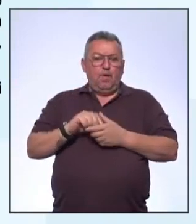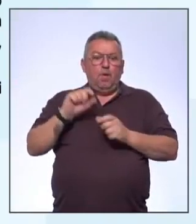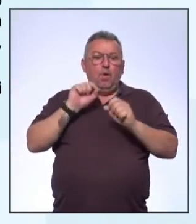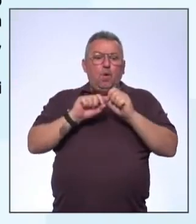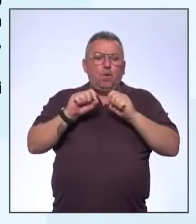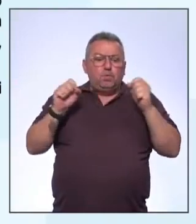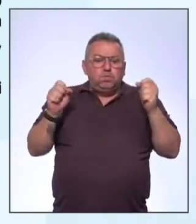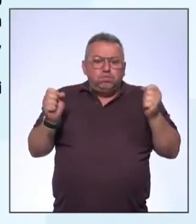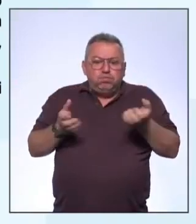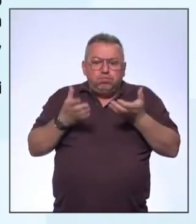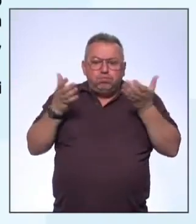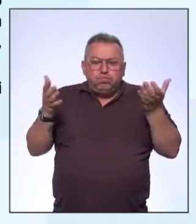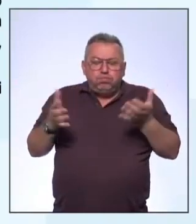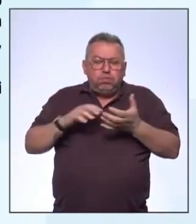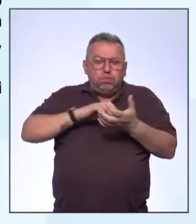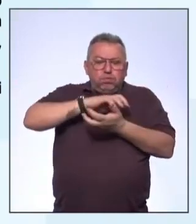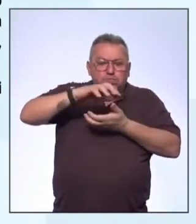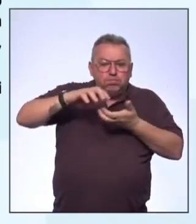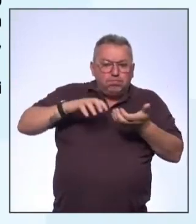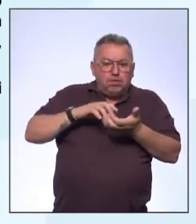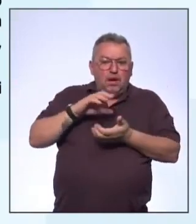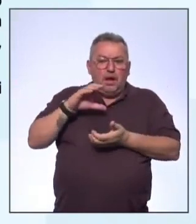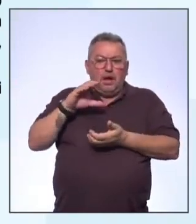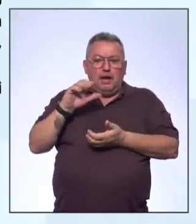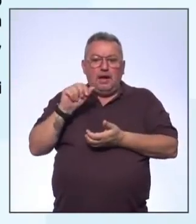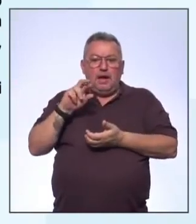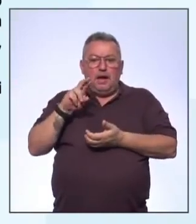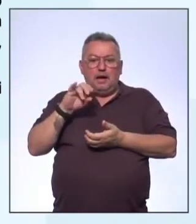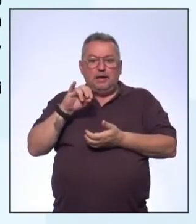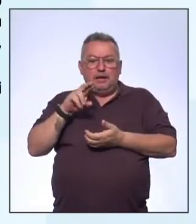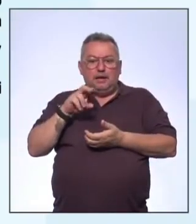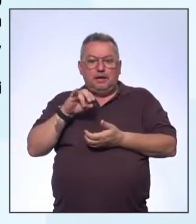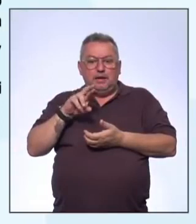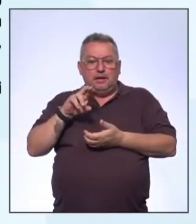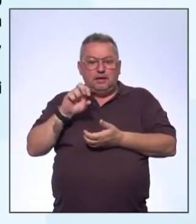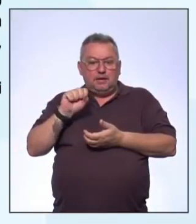que motivou a revolta dos Cariris? É a primeira